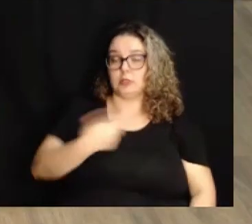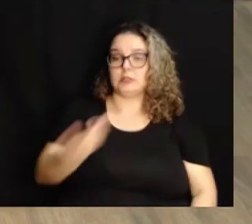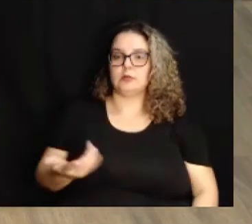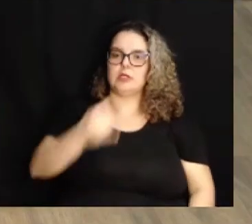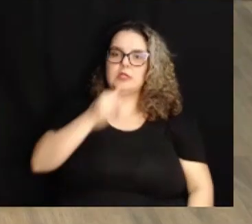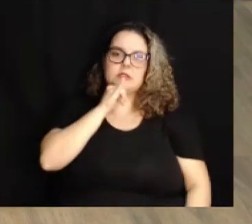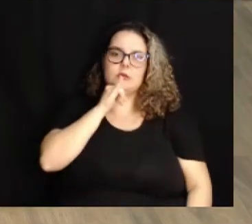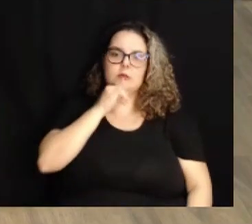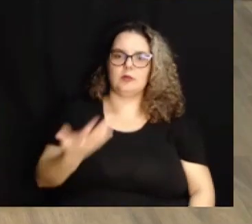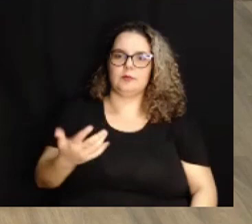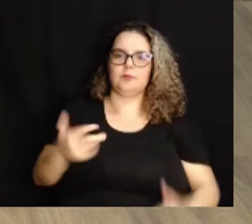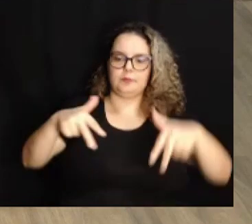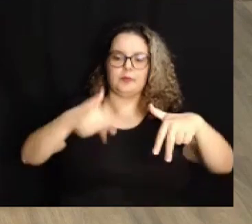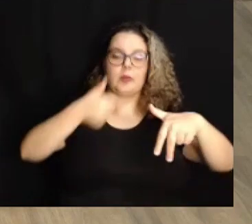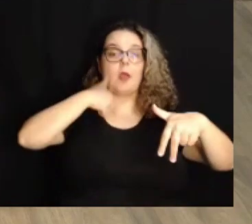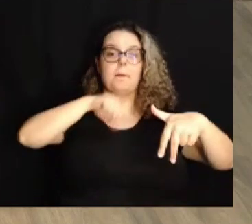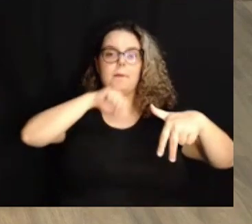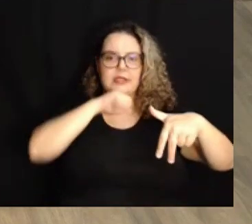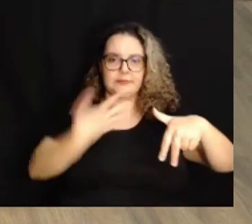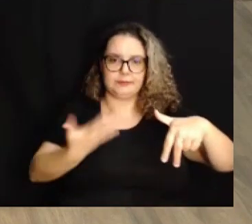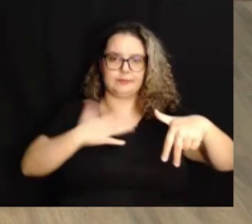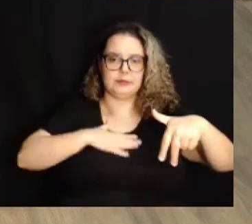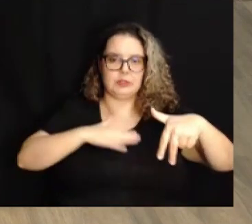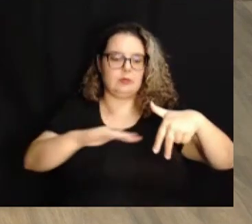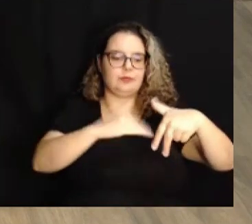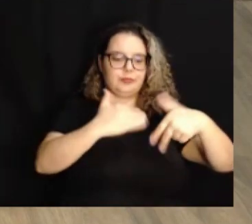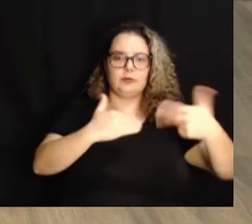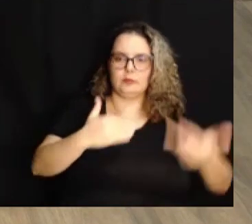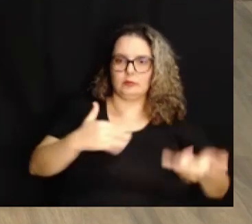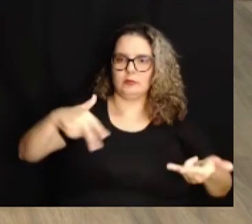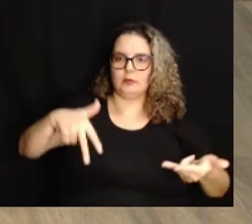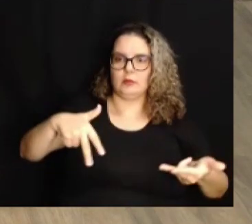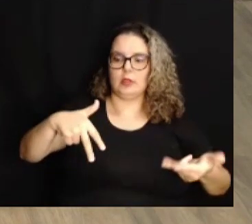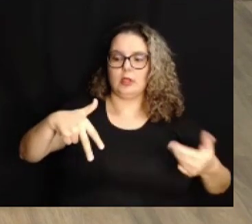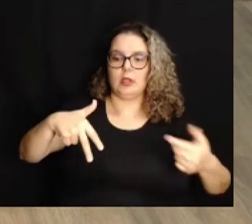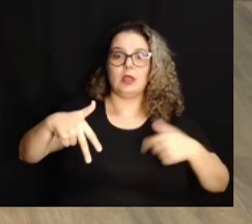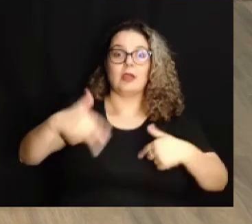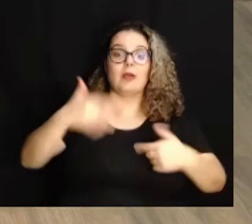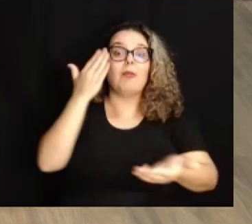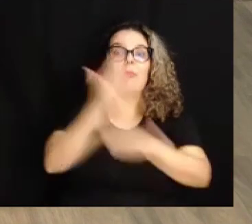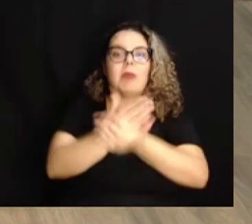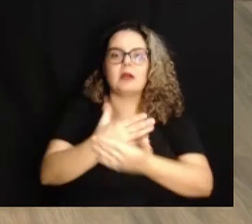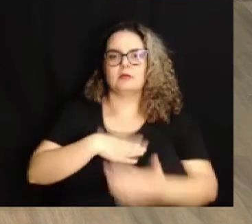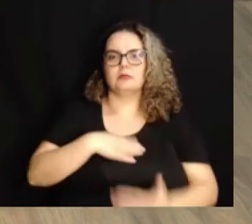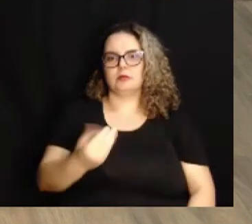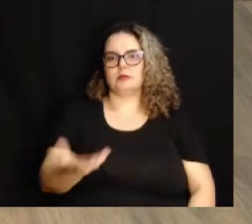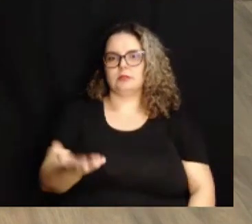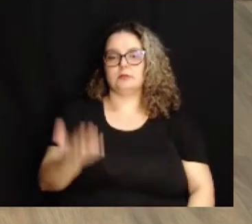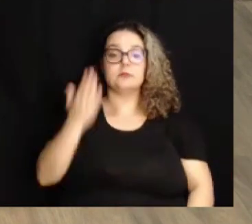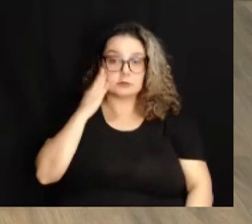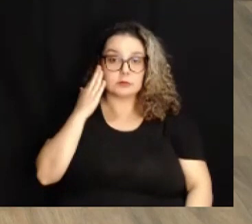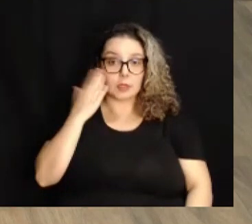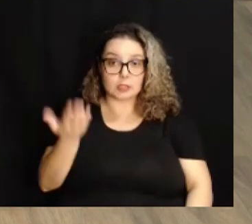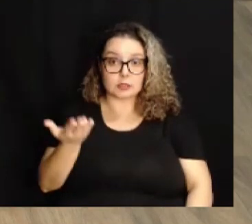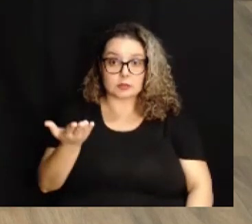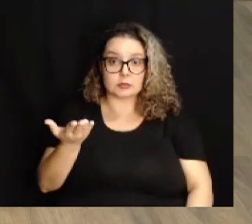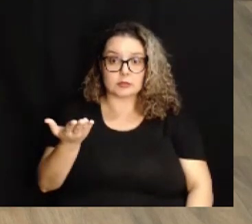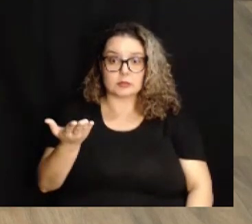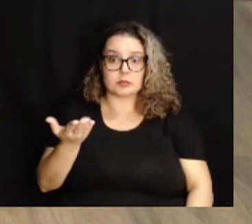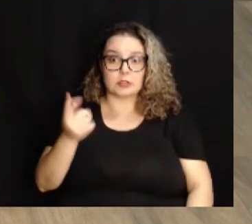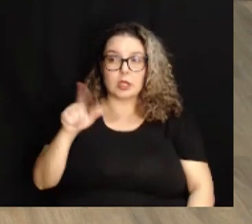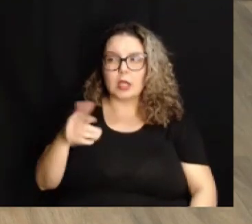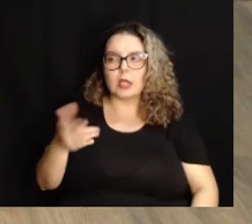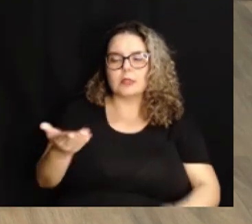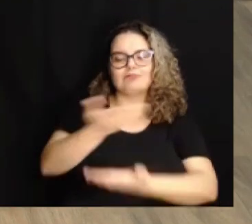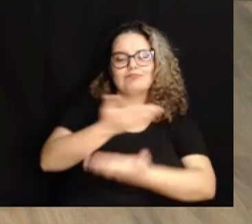mãe, né? Eu não só perco uma mãe, eu também deixo de ser filho. Entende? Então, são essa troca que nós temos que muitas